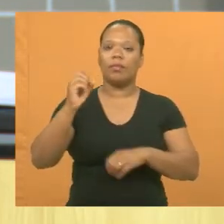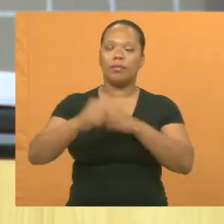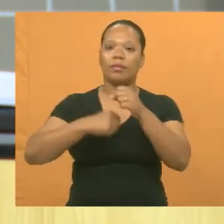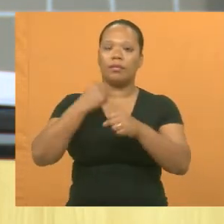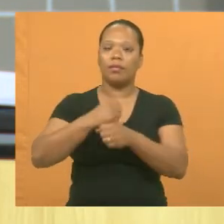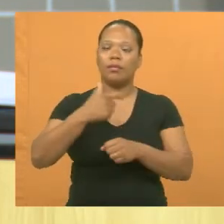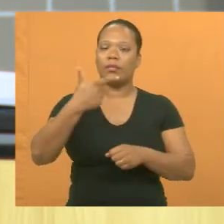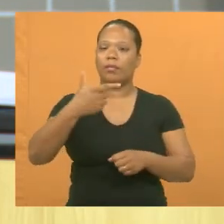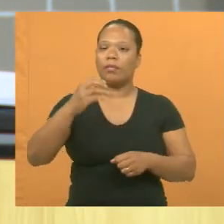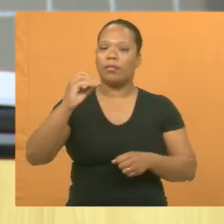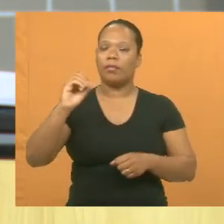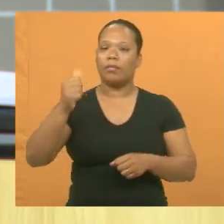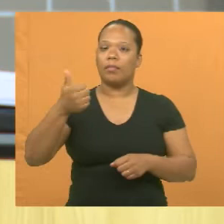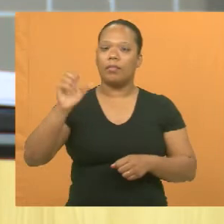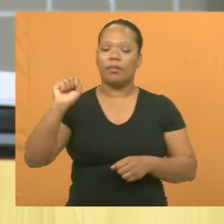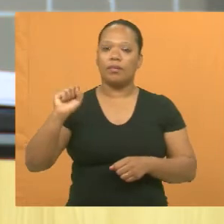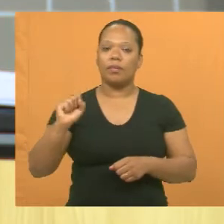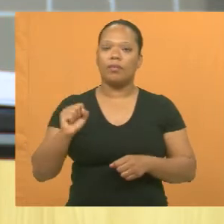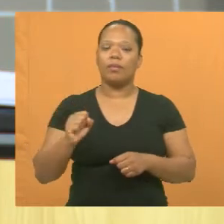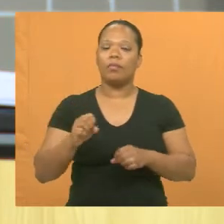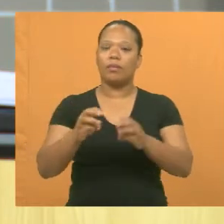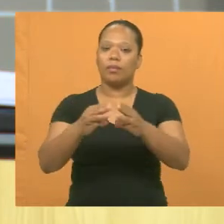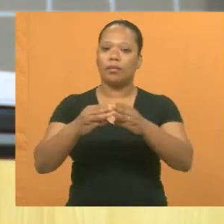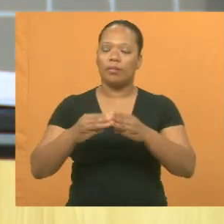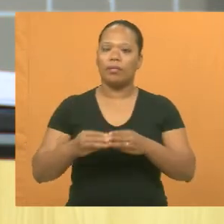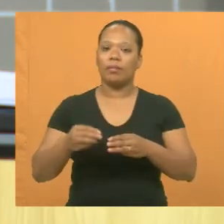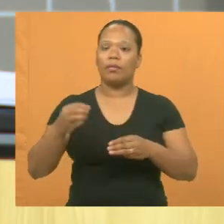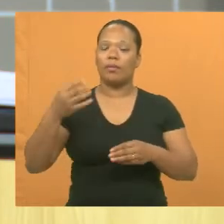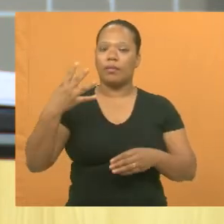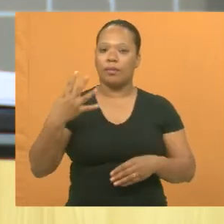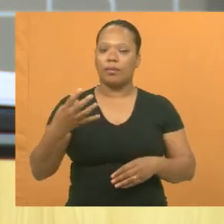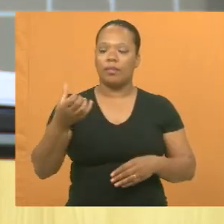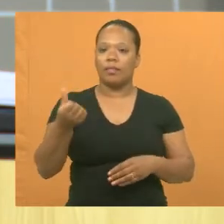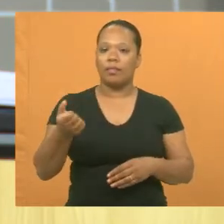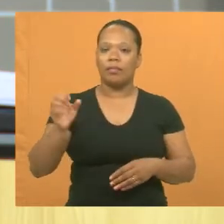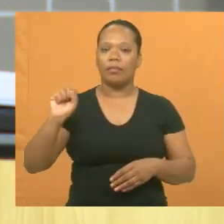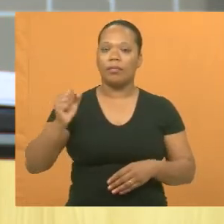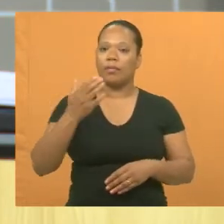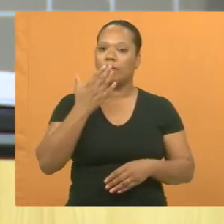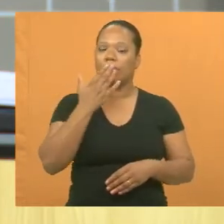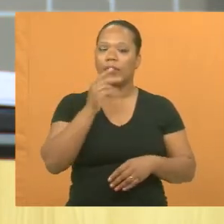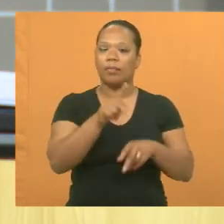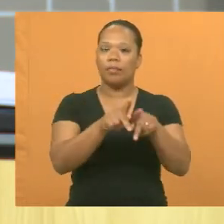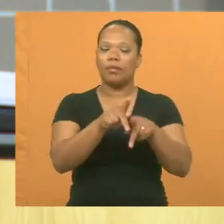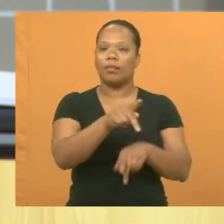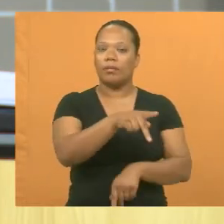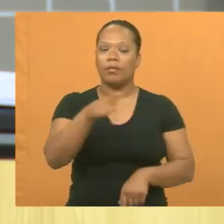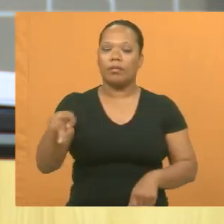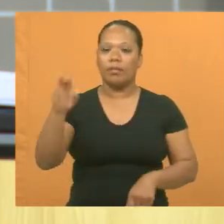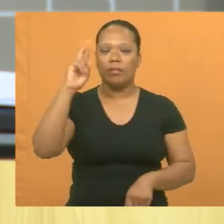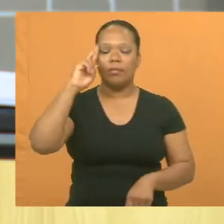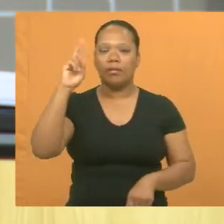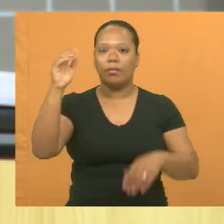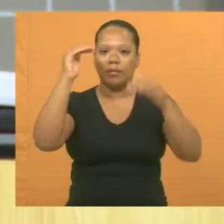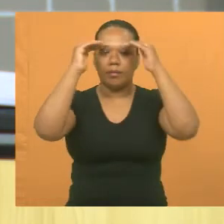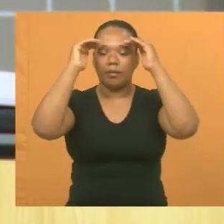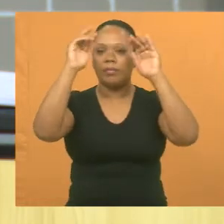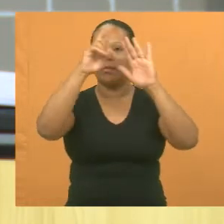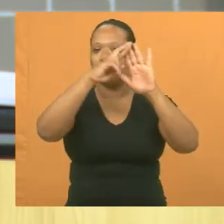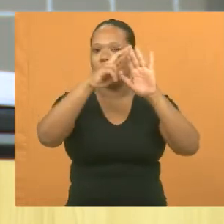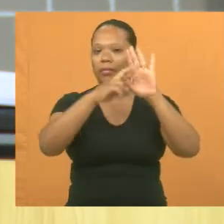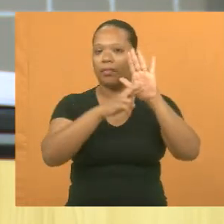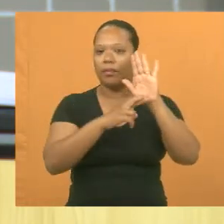Lua. Moção número 468, requeremos a excelentíssima senhora presidente desta casa, cumpridas as formalidades